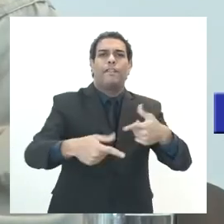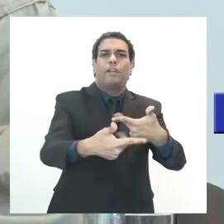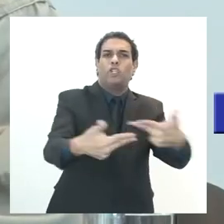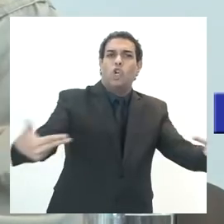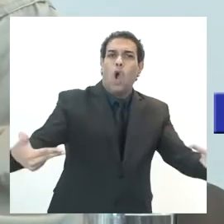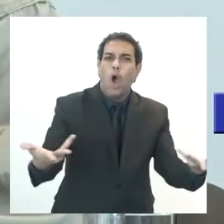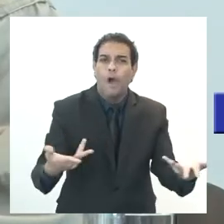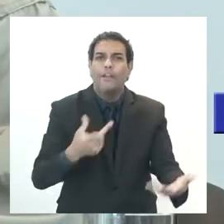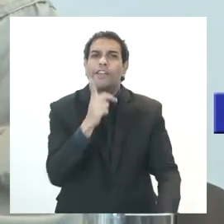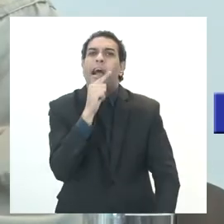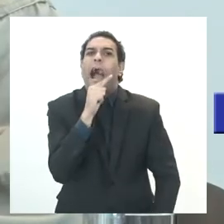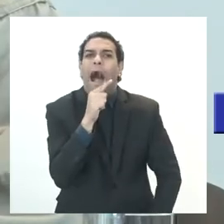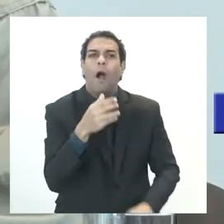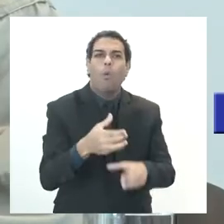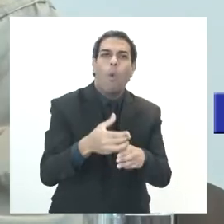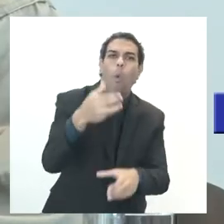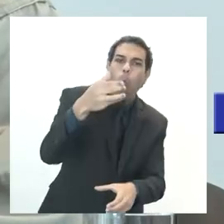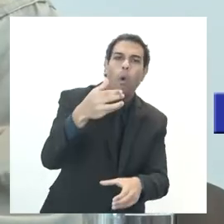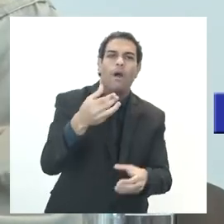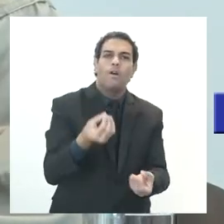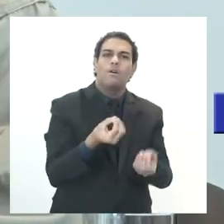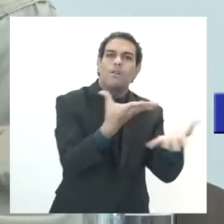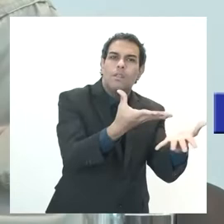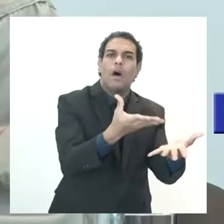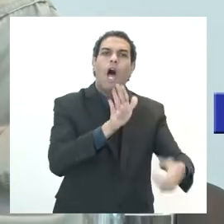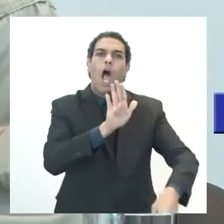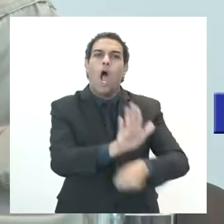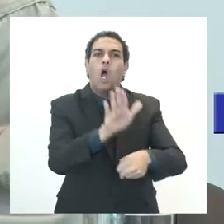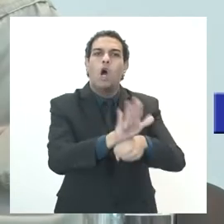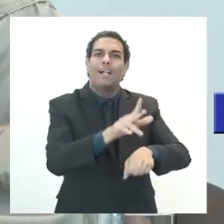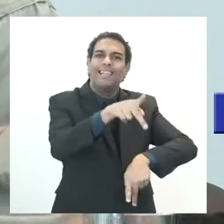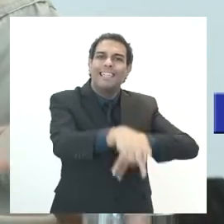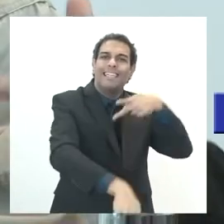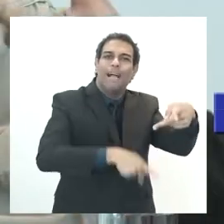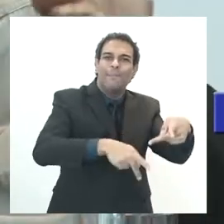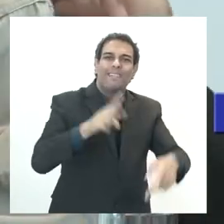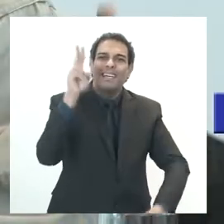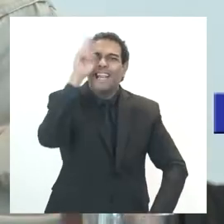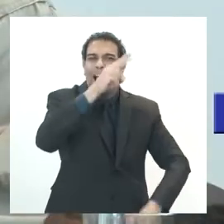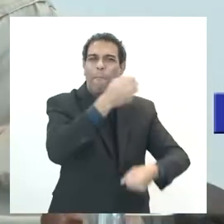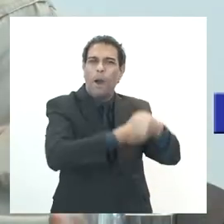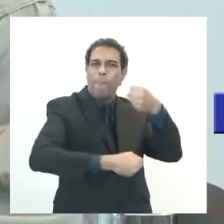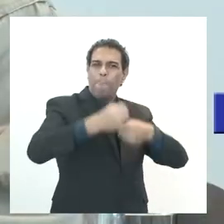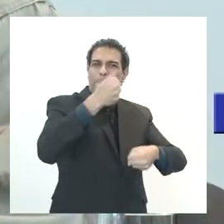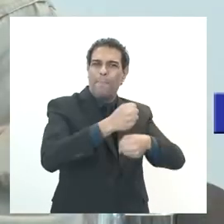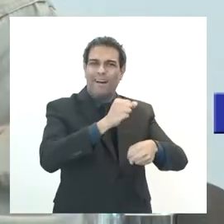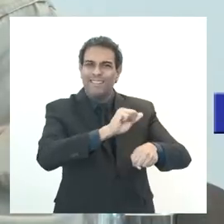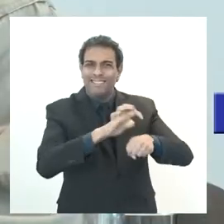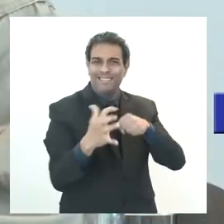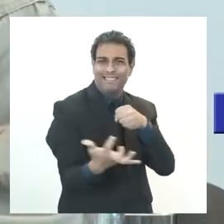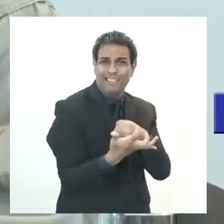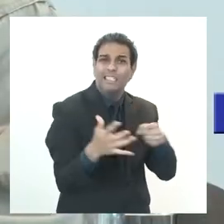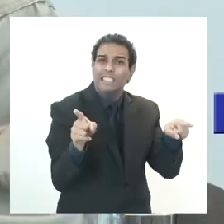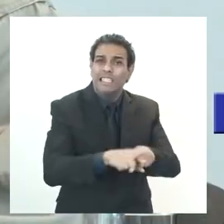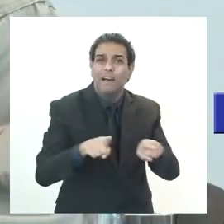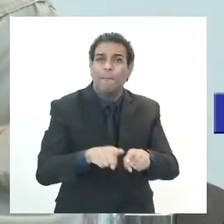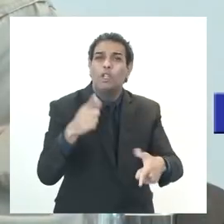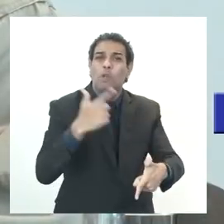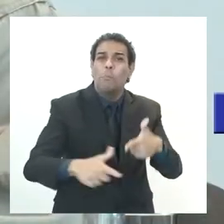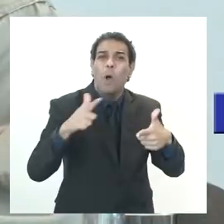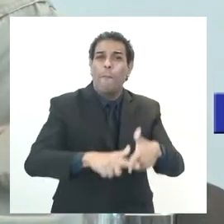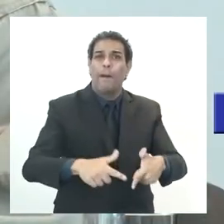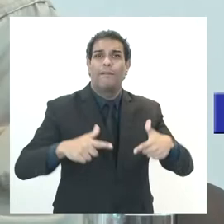de água de roupas toda logística daquele Período os campeões lembro o que aconteceu na região serrana